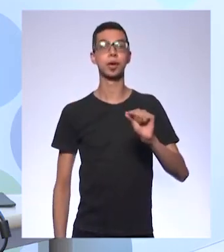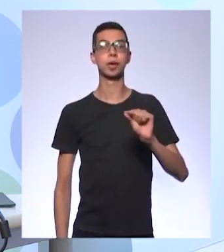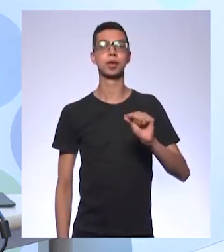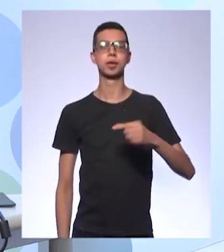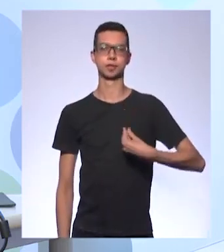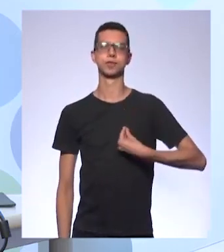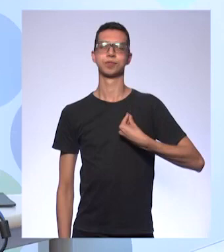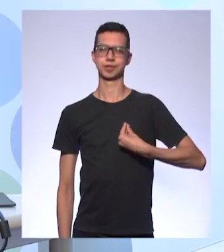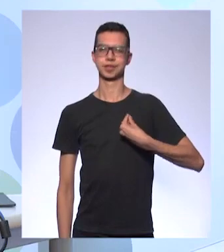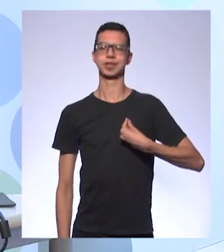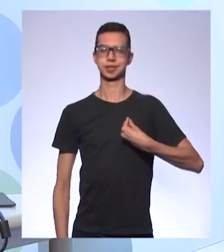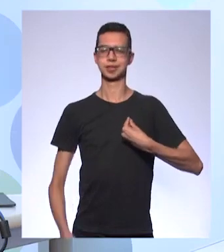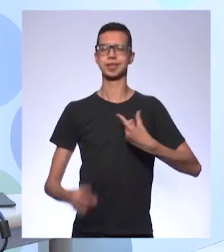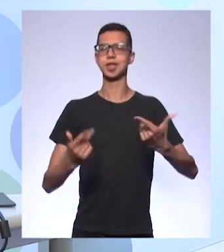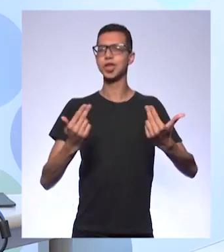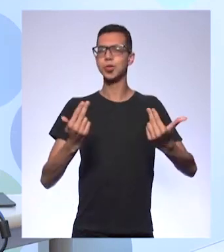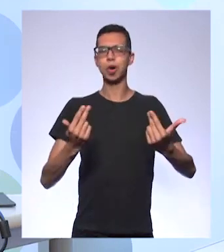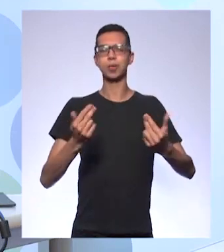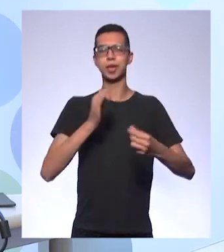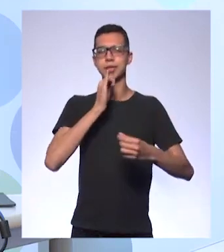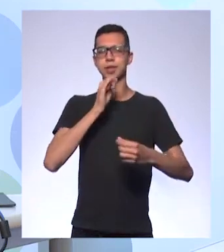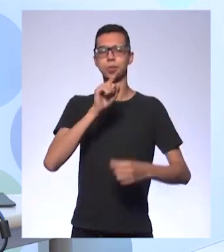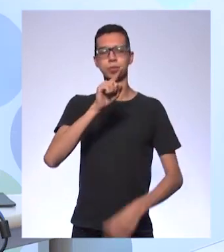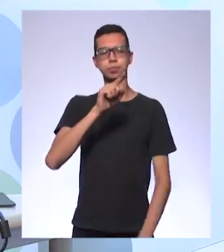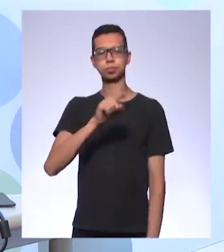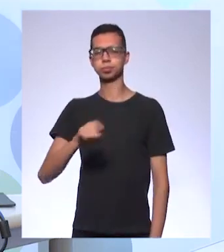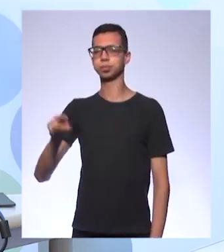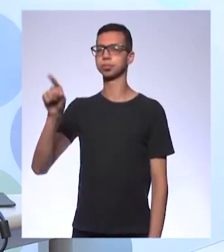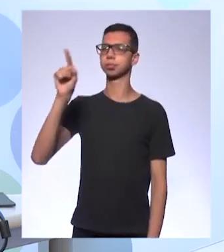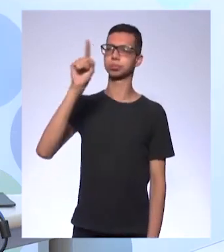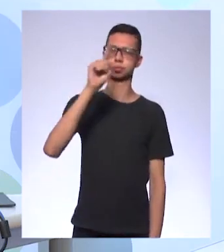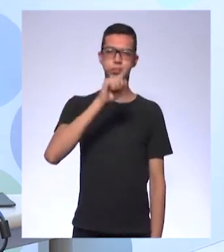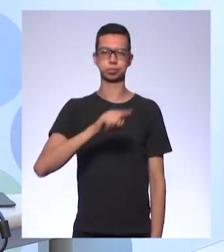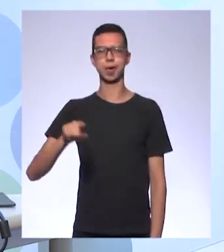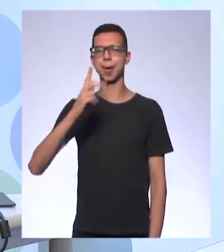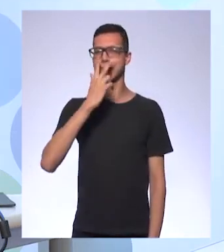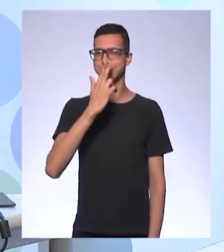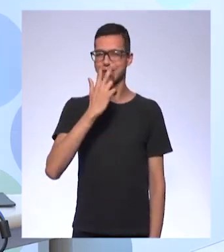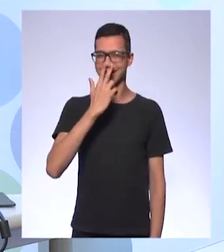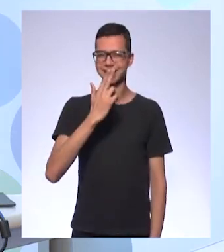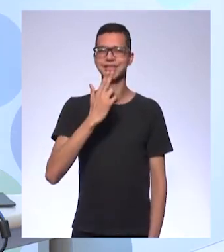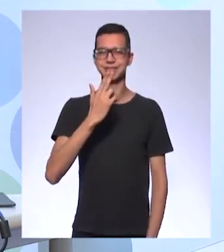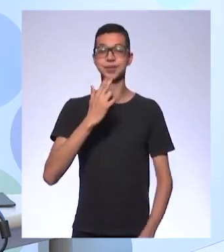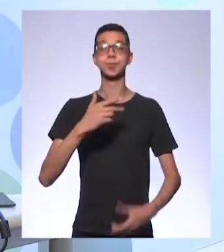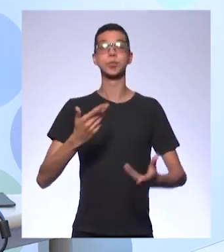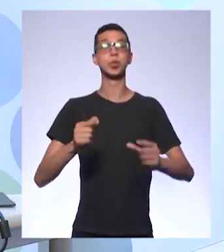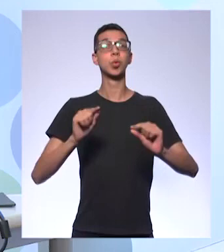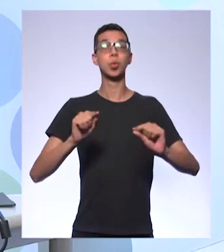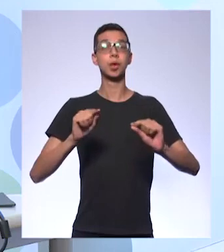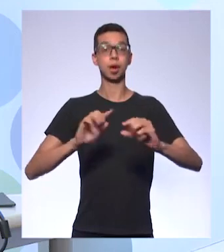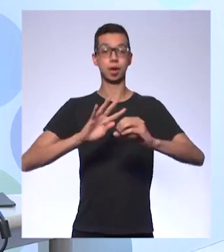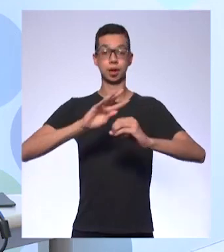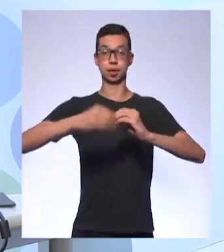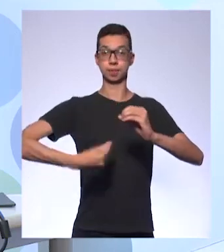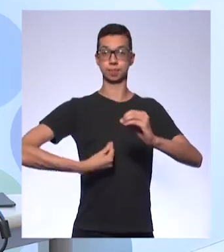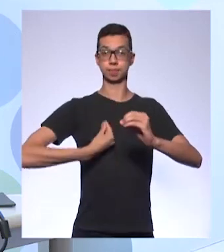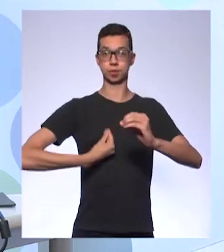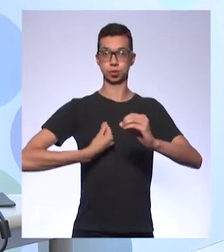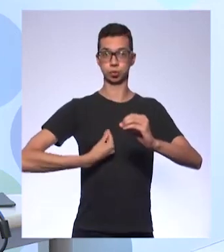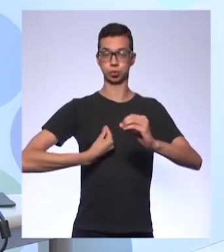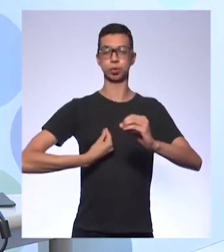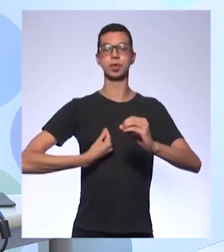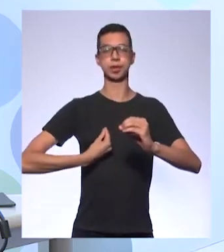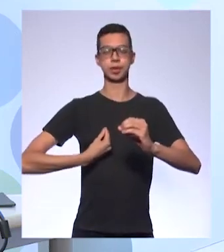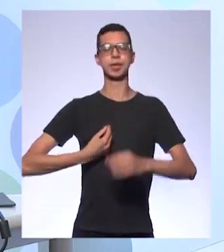foi citado aí nessa relação de ecossistema. Então, a biodiversidade é o conjunto de seres vivos que nós temos em